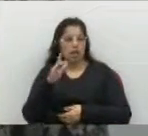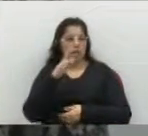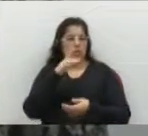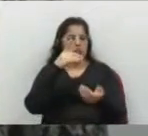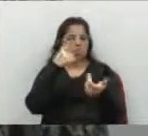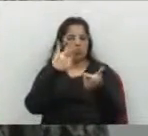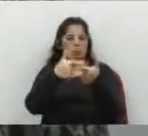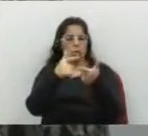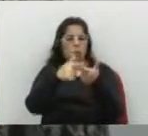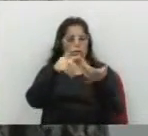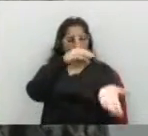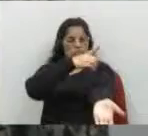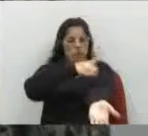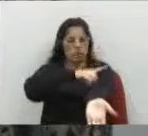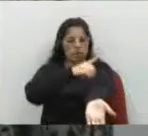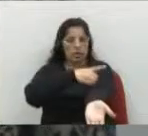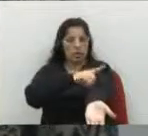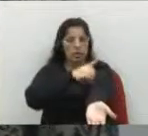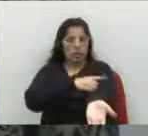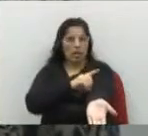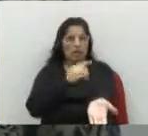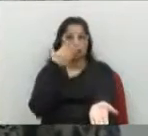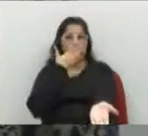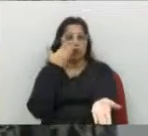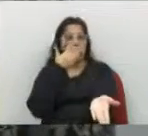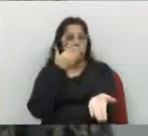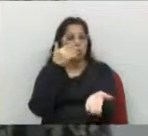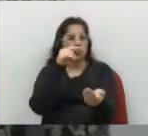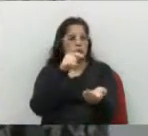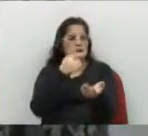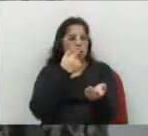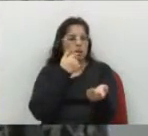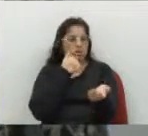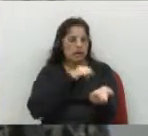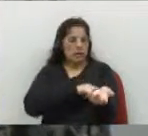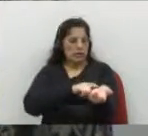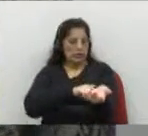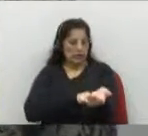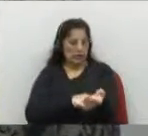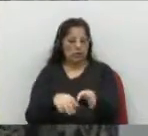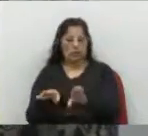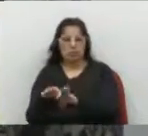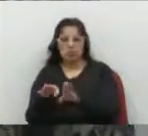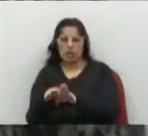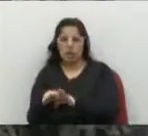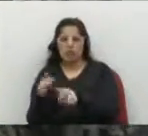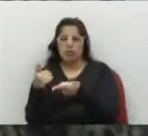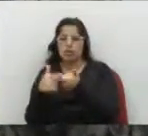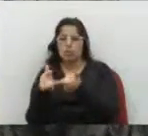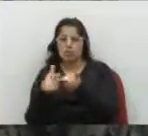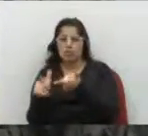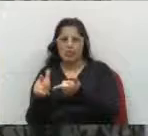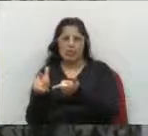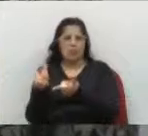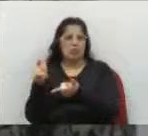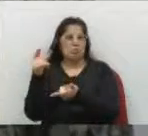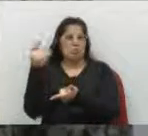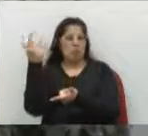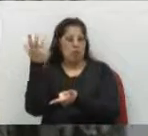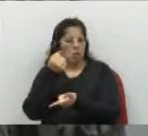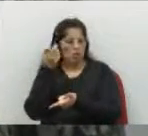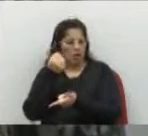de doença, criança que tem problema com a lactose. Mas, assim, o que me